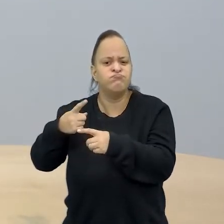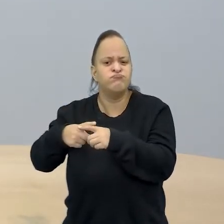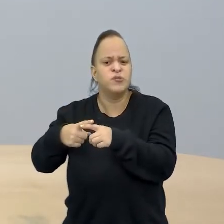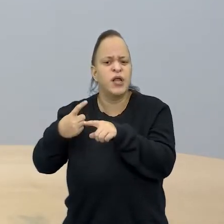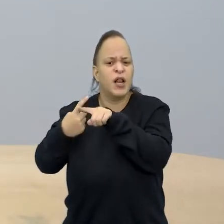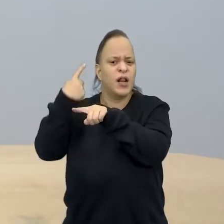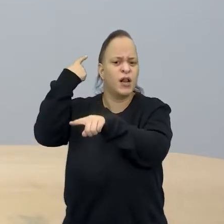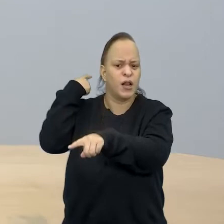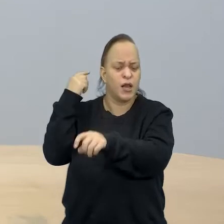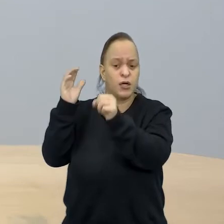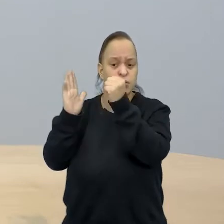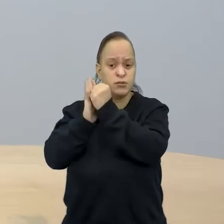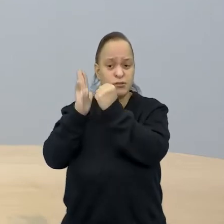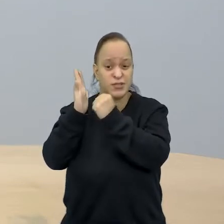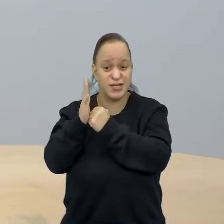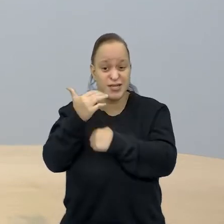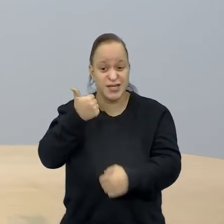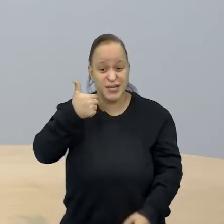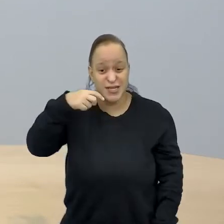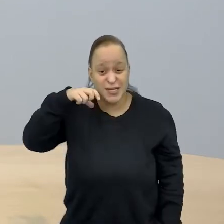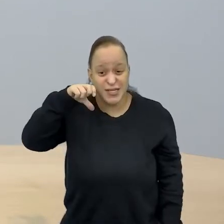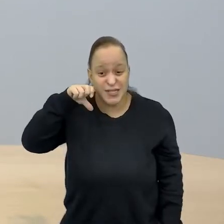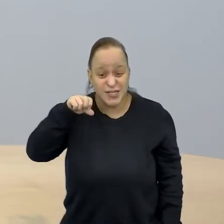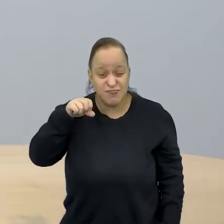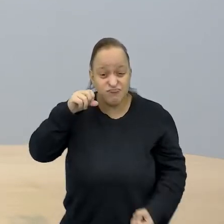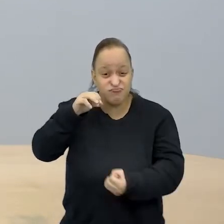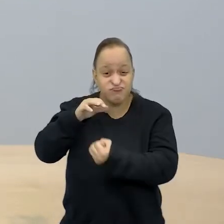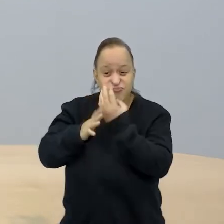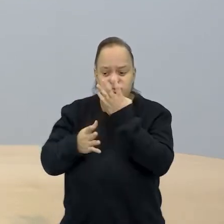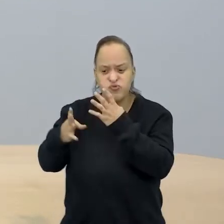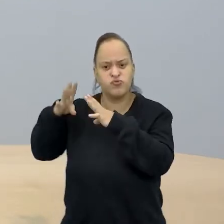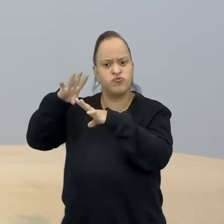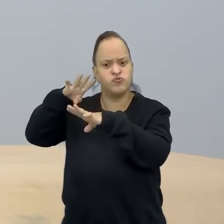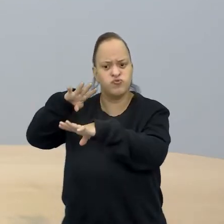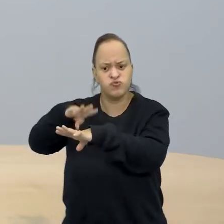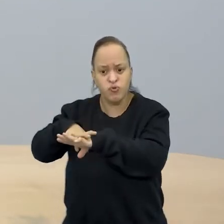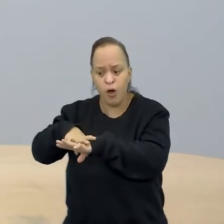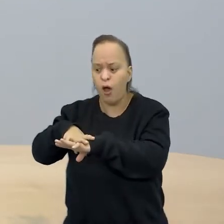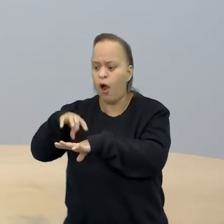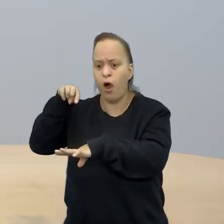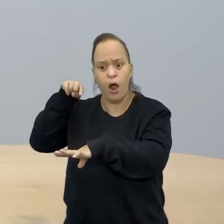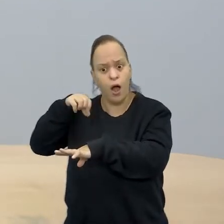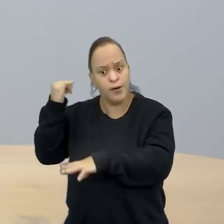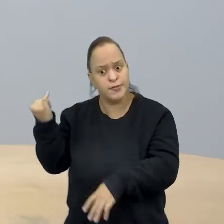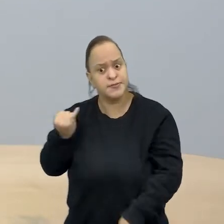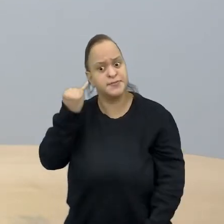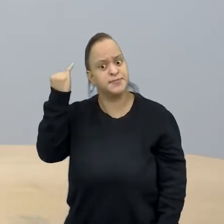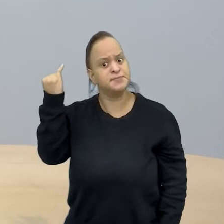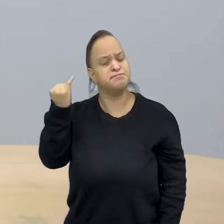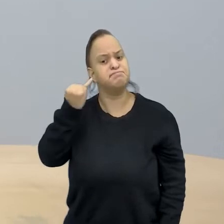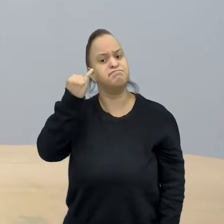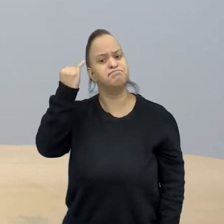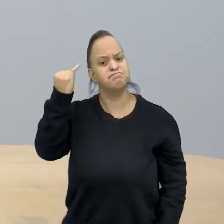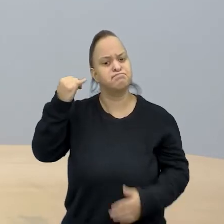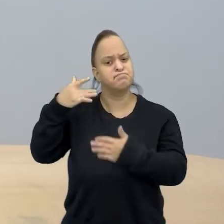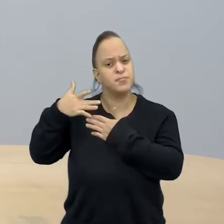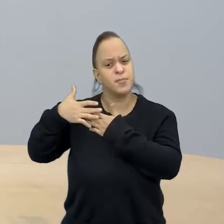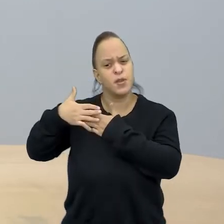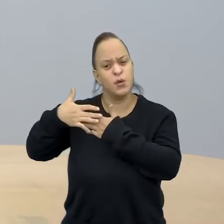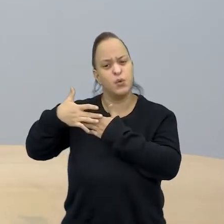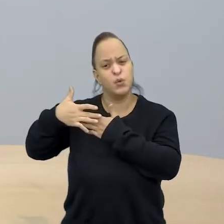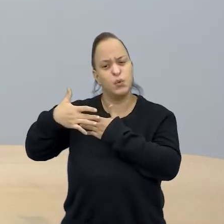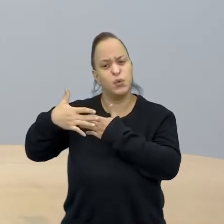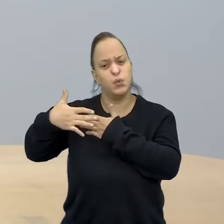no século XIX surgem as prisões, elas ganham importância, elas ganham relevância? E por que que no decorrer dos